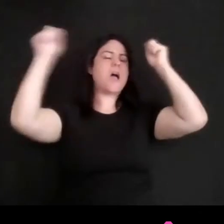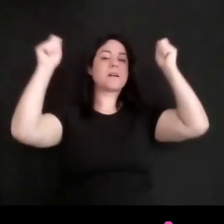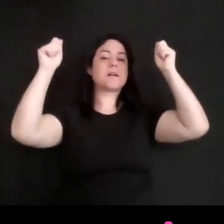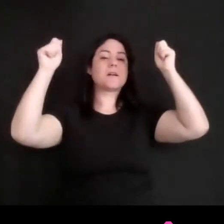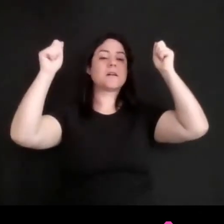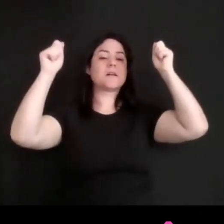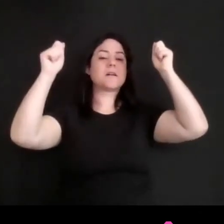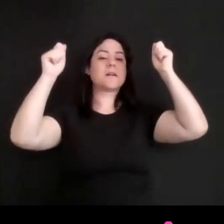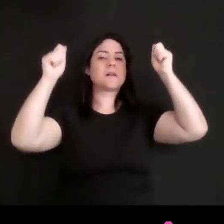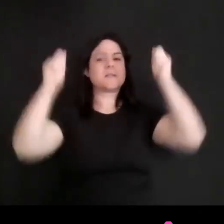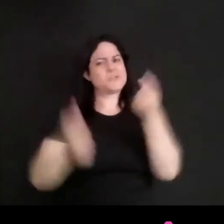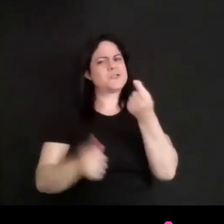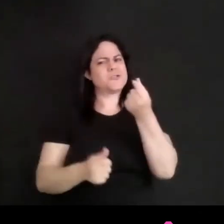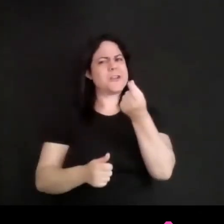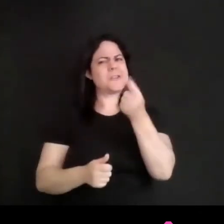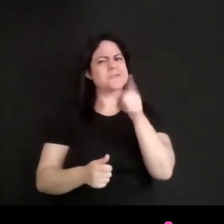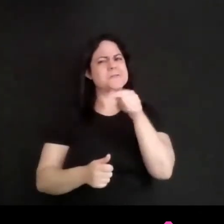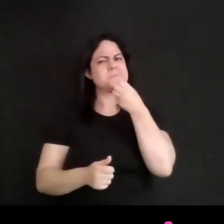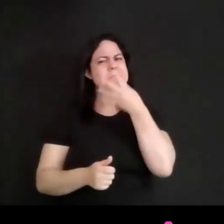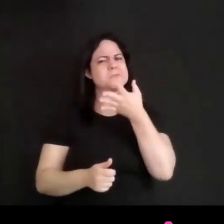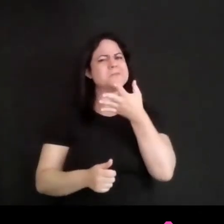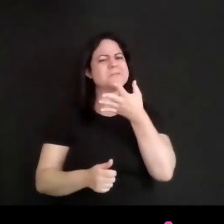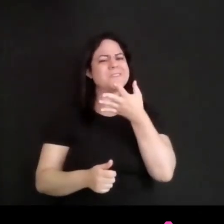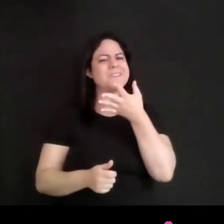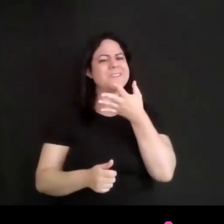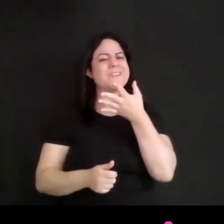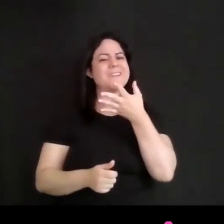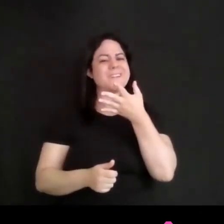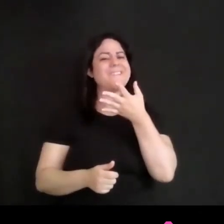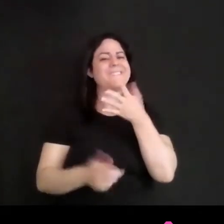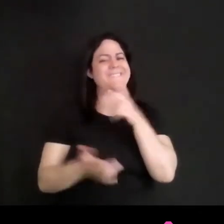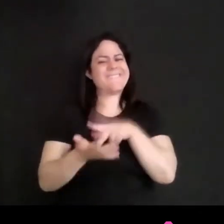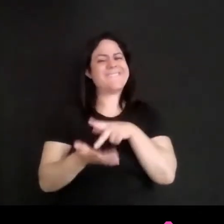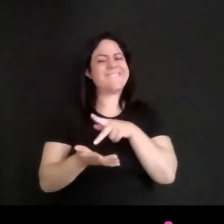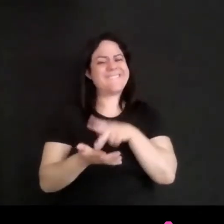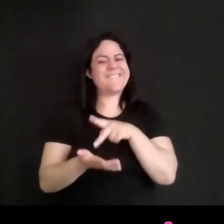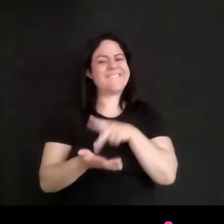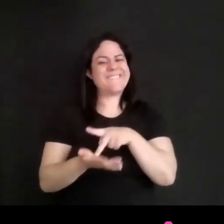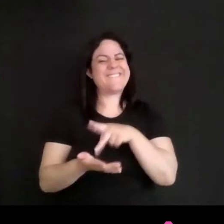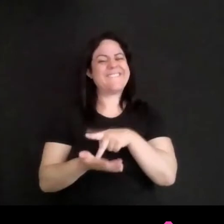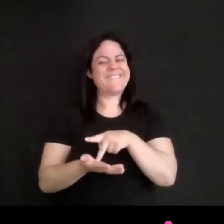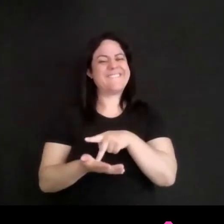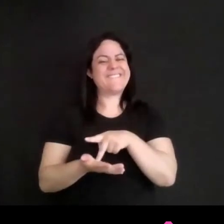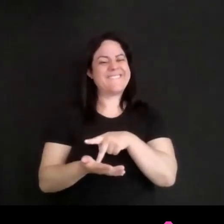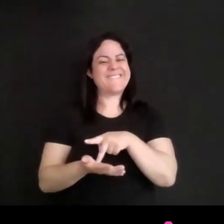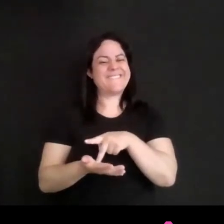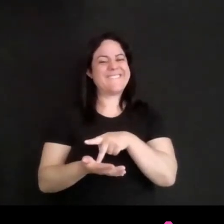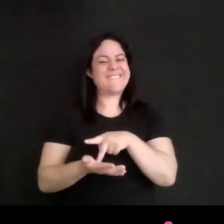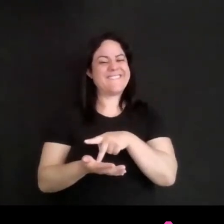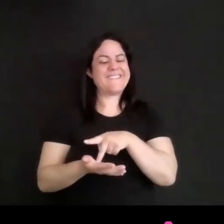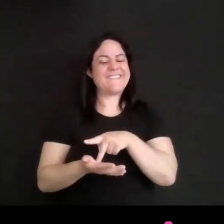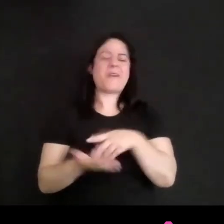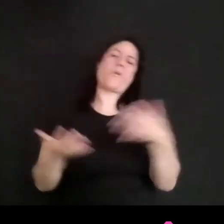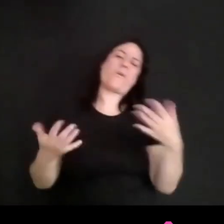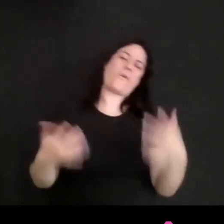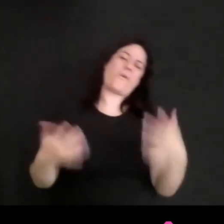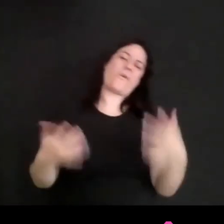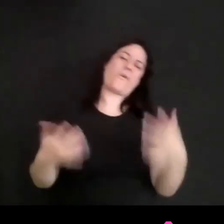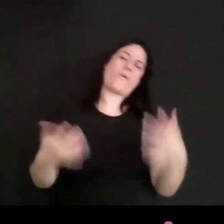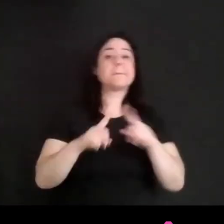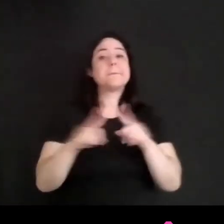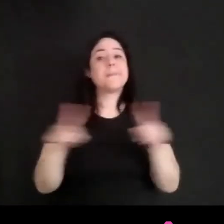agora não faria mal, não, né, Daniel? Seria muito bem-vindo, né? É boa vida. É, mas é